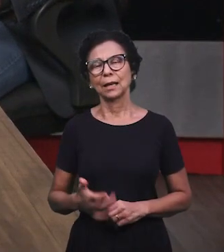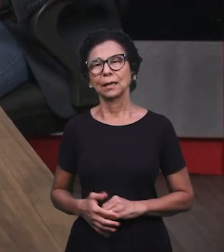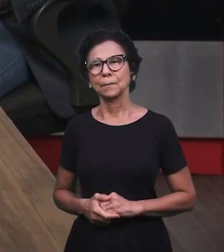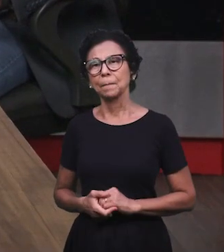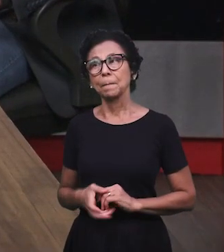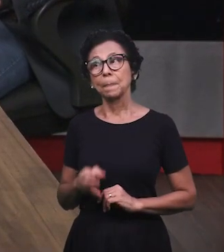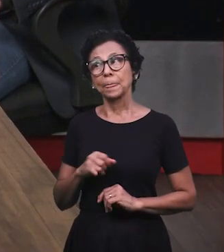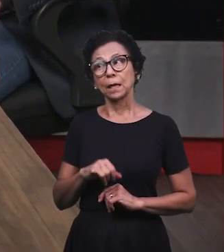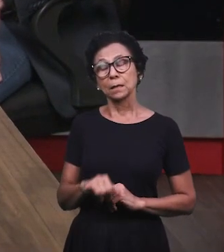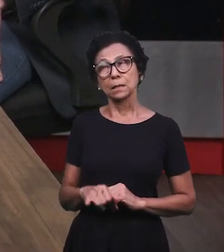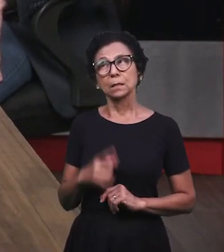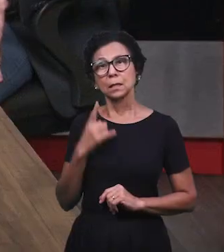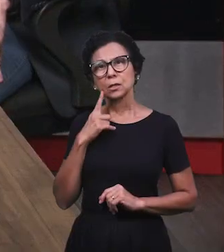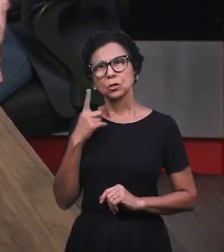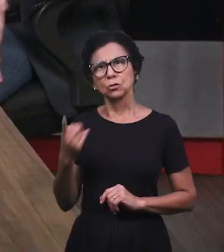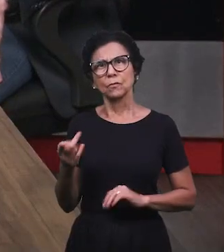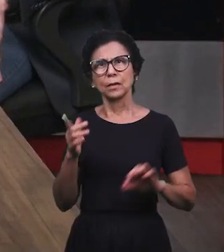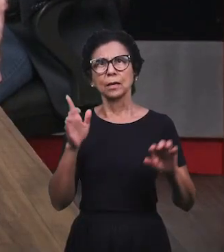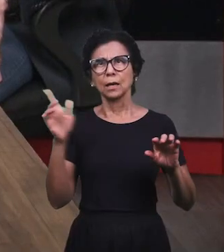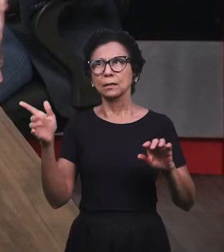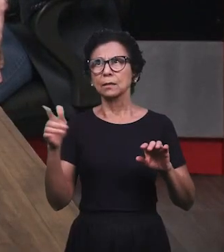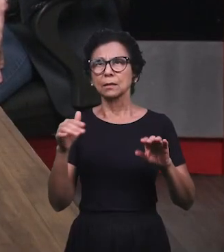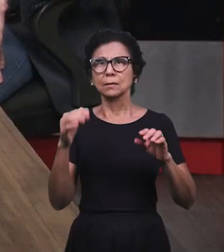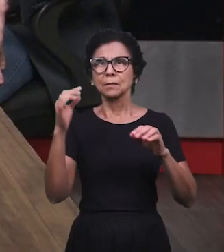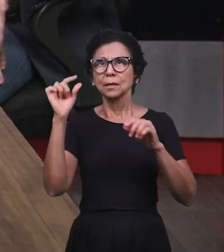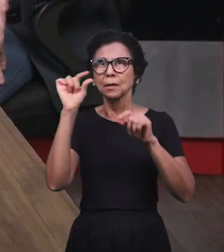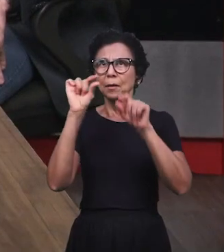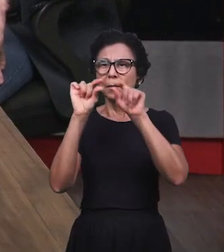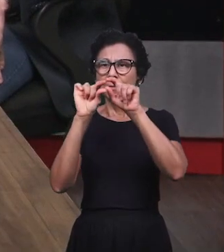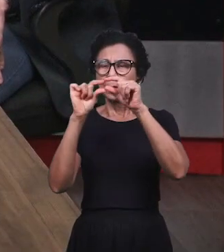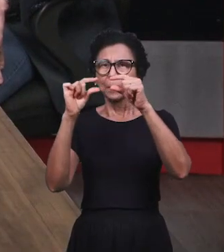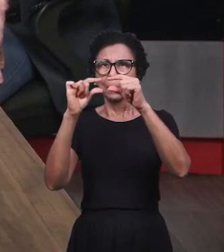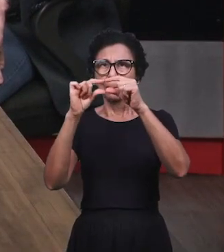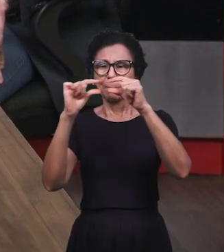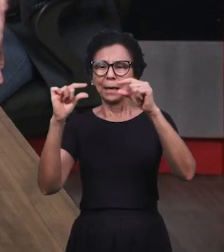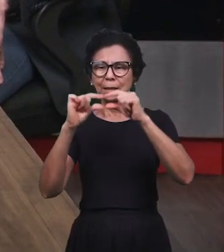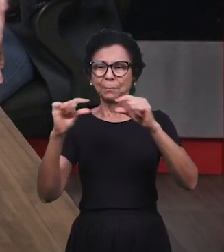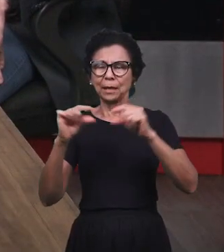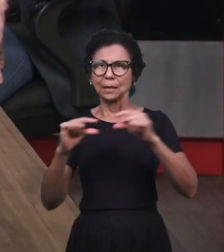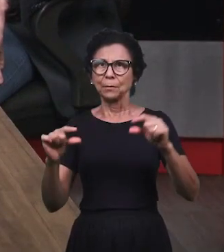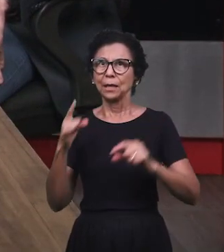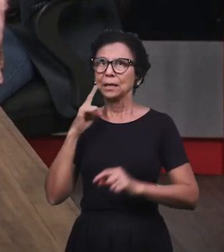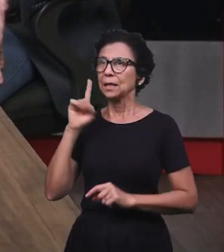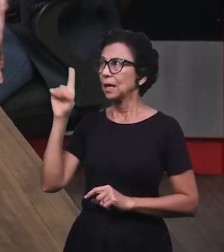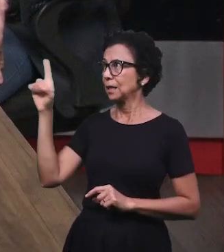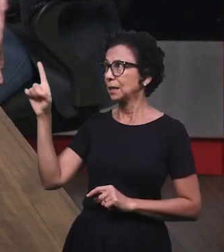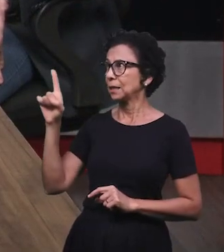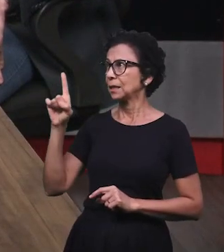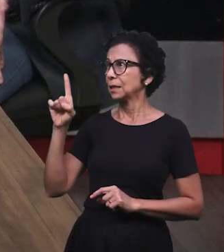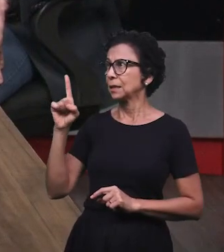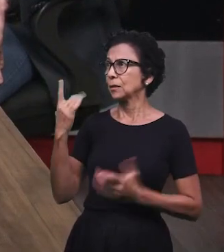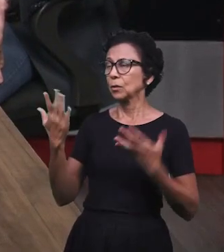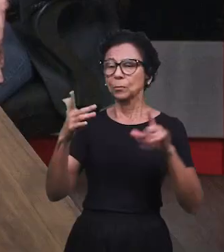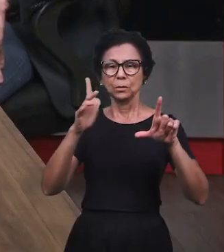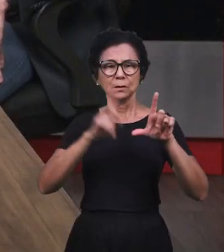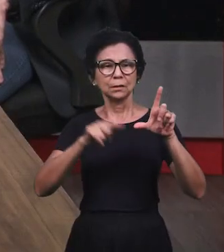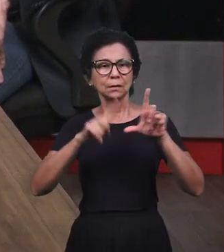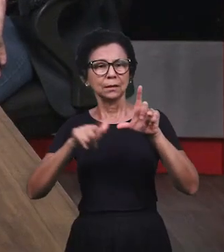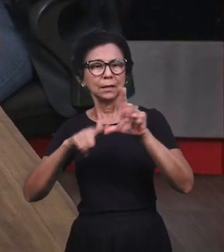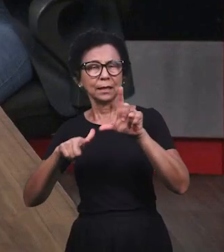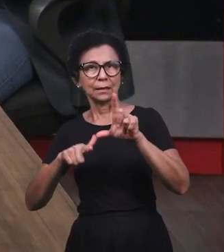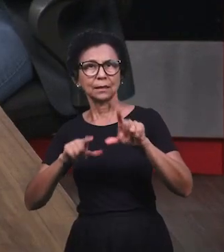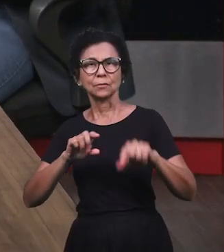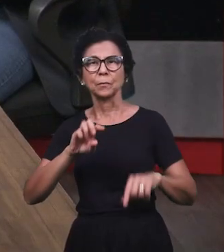bases como letras, você imagina 3 bilhões de letras, uma do ladinho da outra. Se você